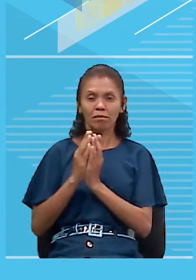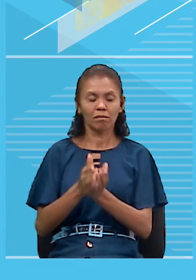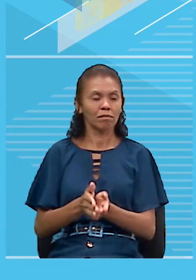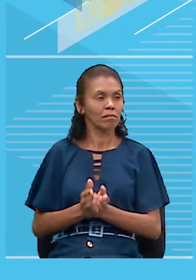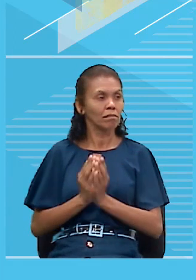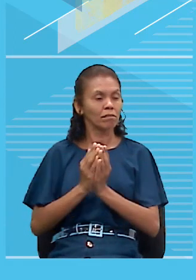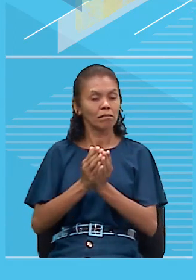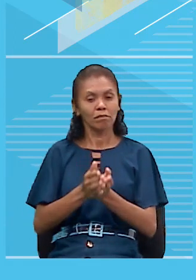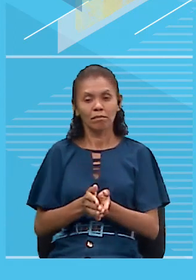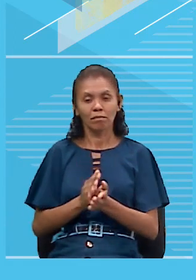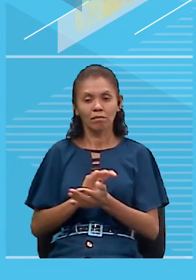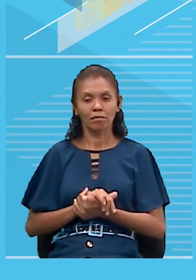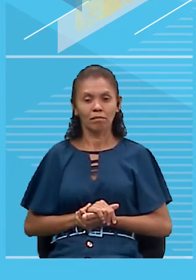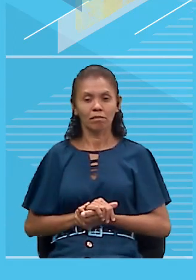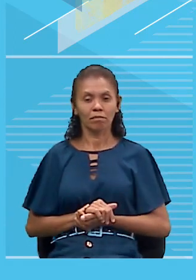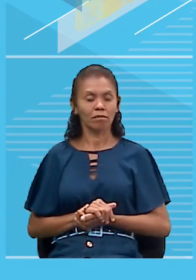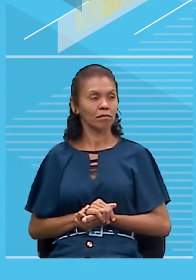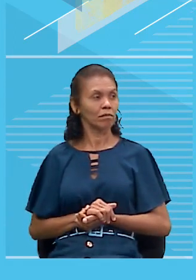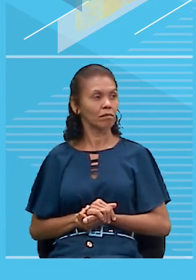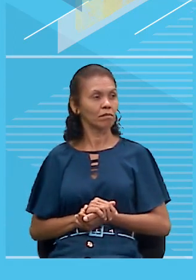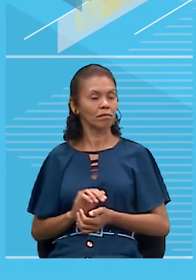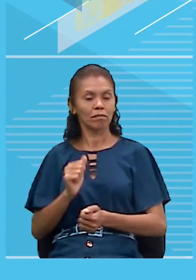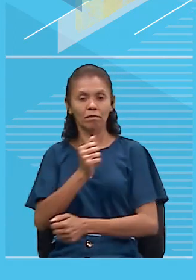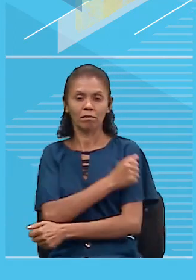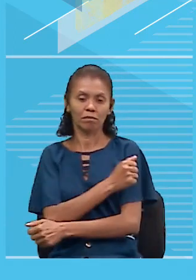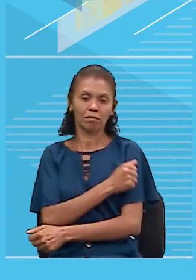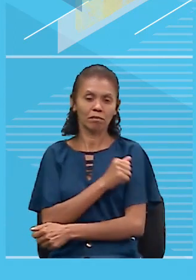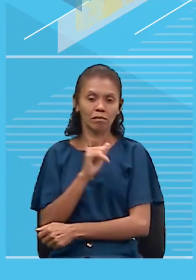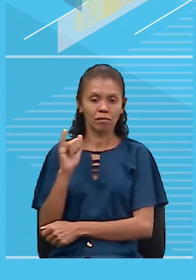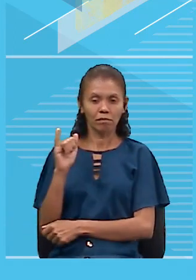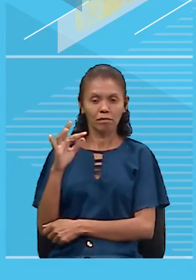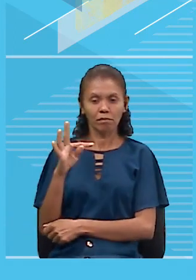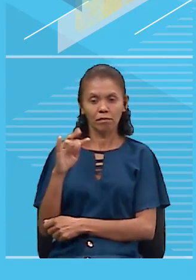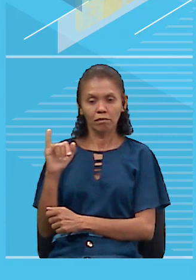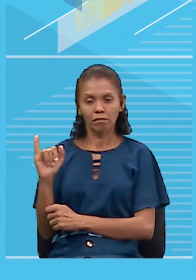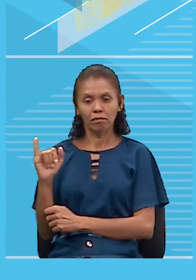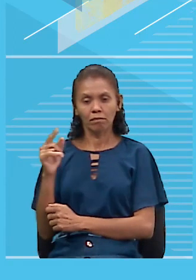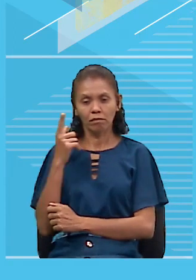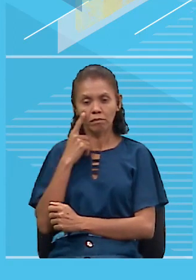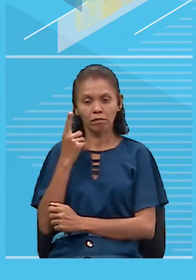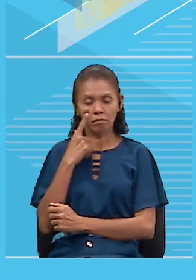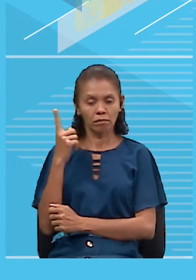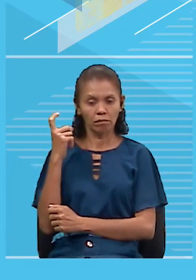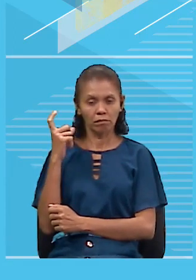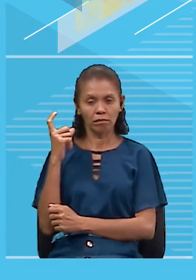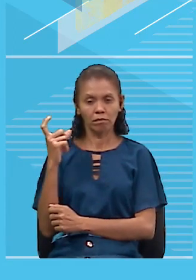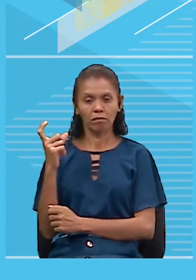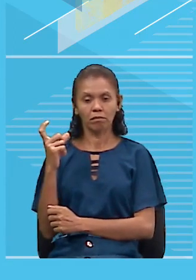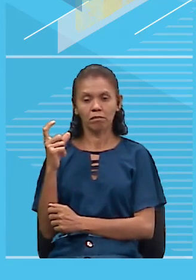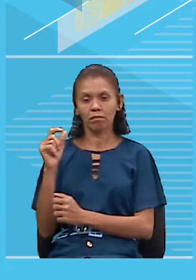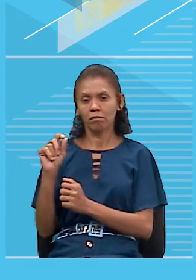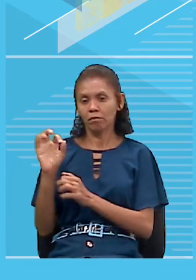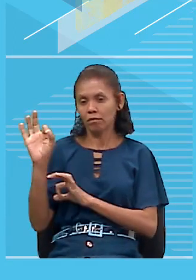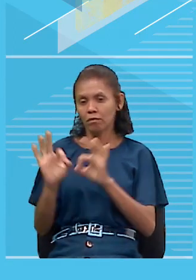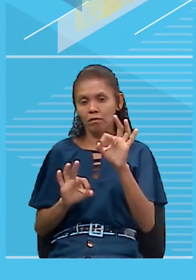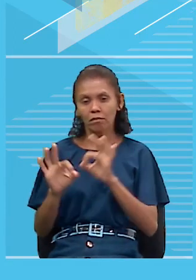baixinho Miguel Leão turma do ti galera do nti aí dá uma olhadinha no áudio de Miguel Leão que é que pode ser que pode ser feito de